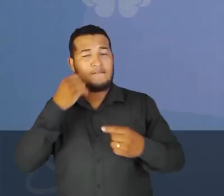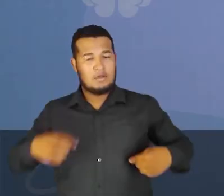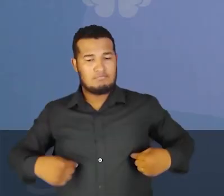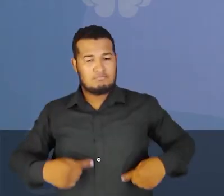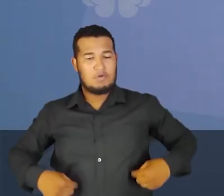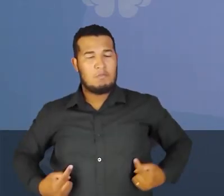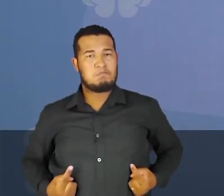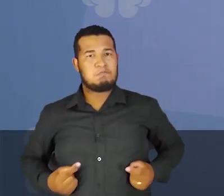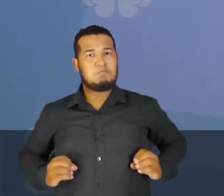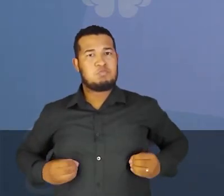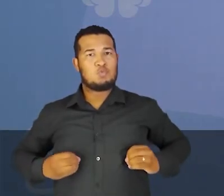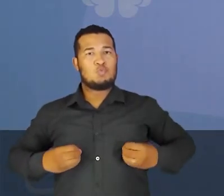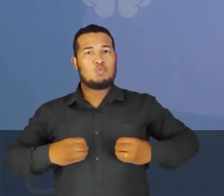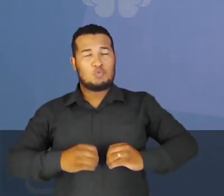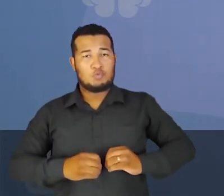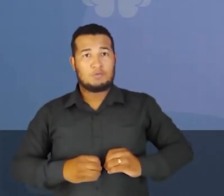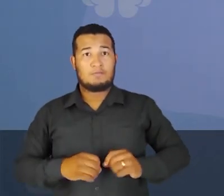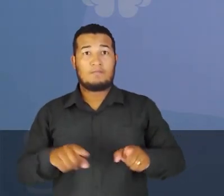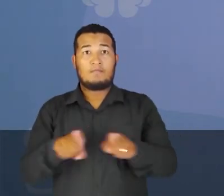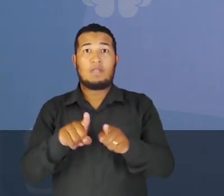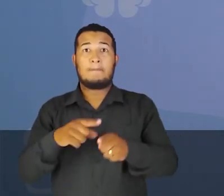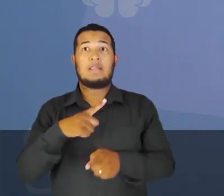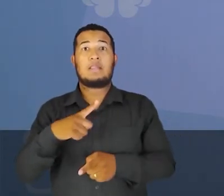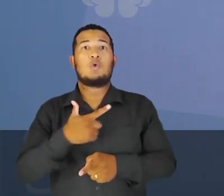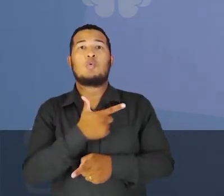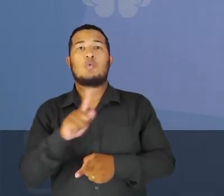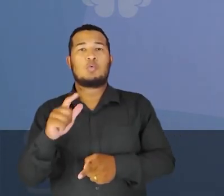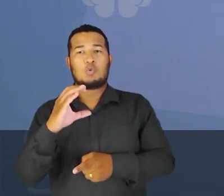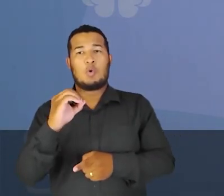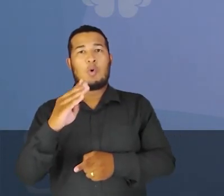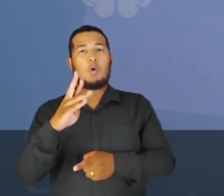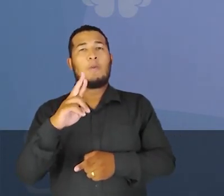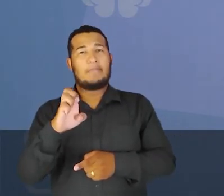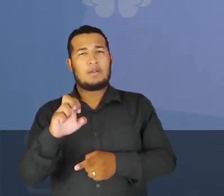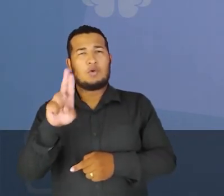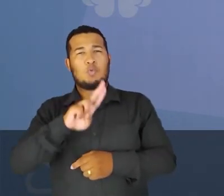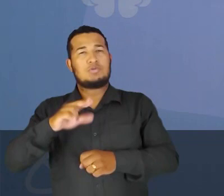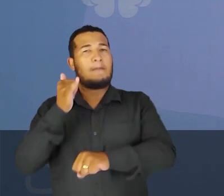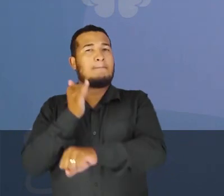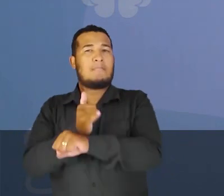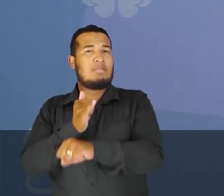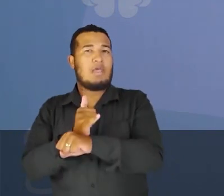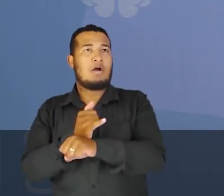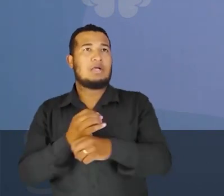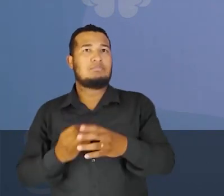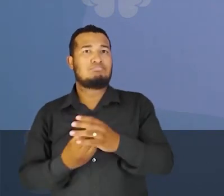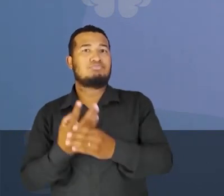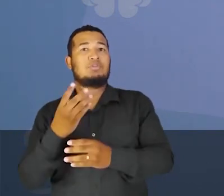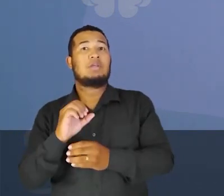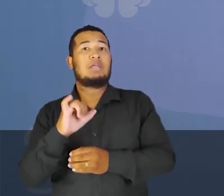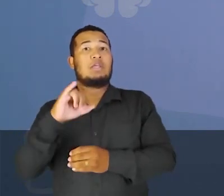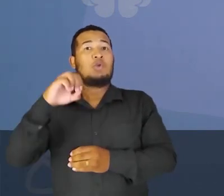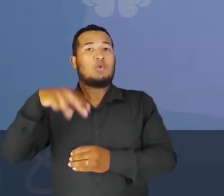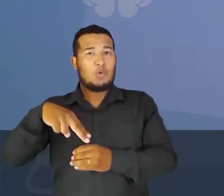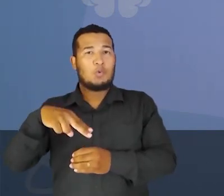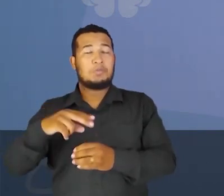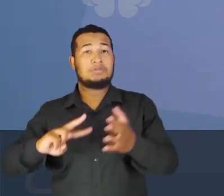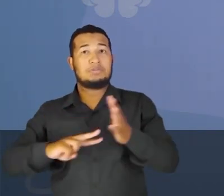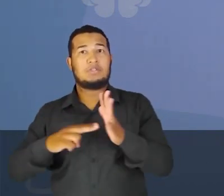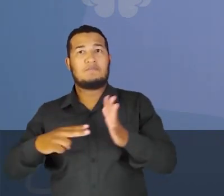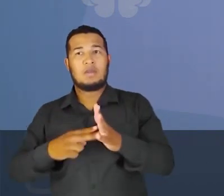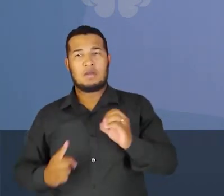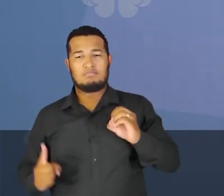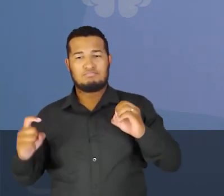ok? Nós temos também o DIU de cobre, que ele utiliza esse tipo de metal que vai liberar íons. Isso vai fazer com que os espermatozoides